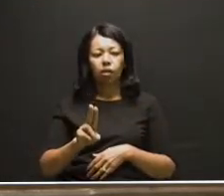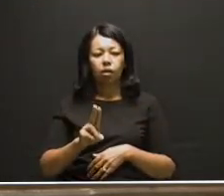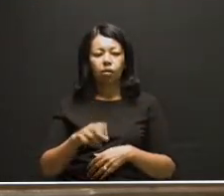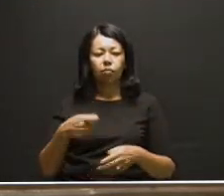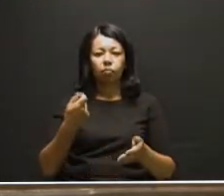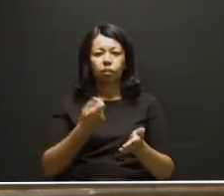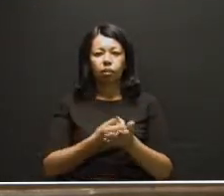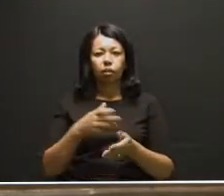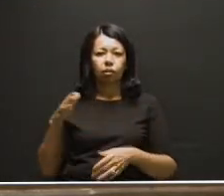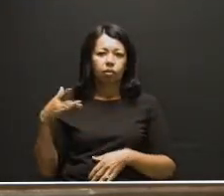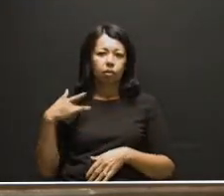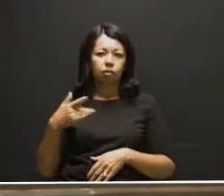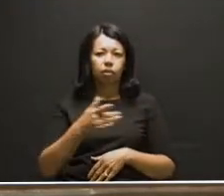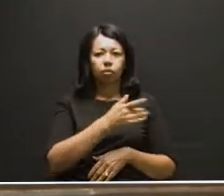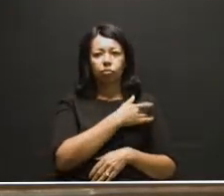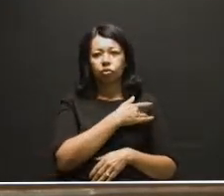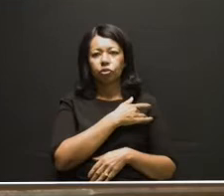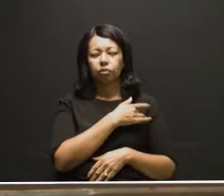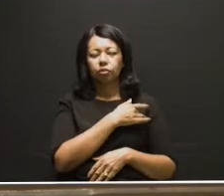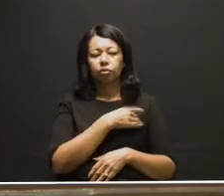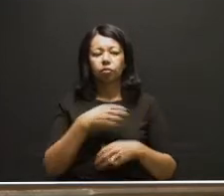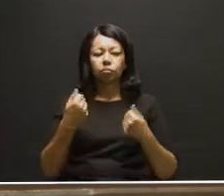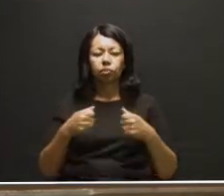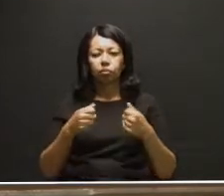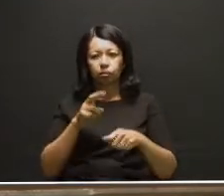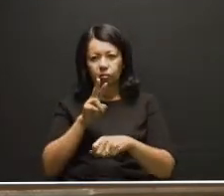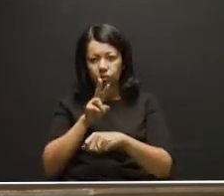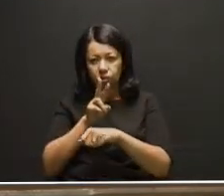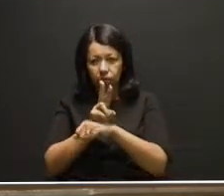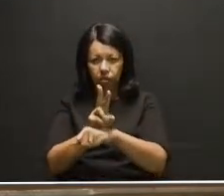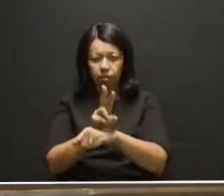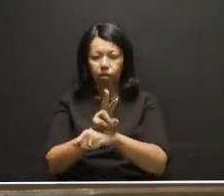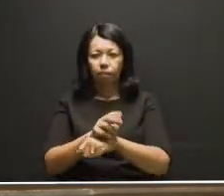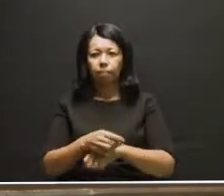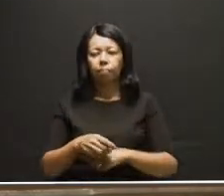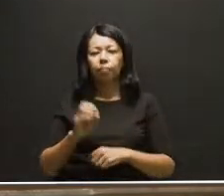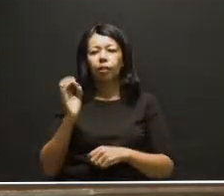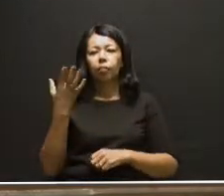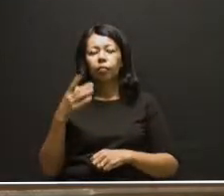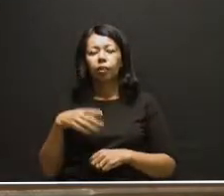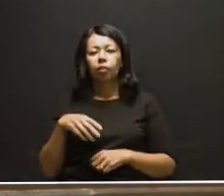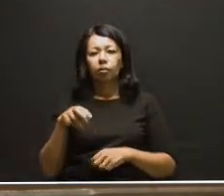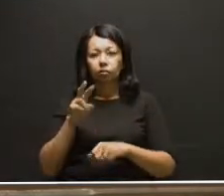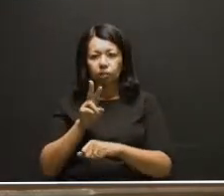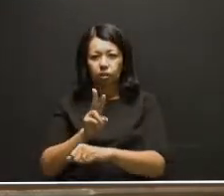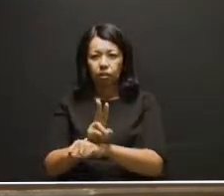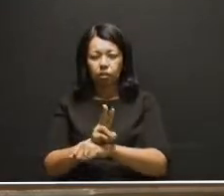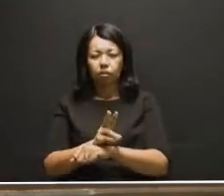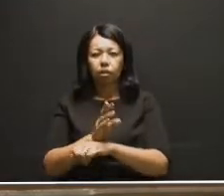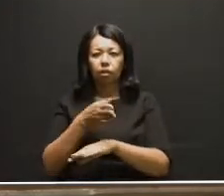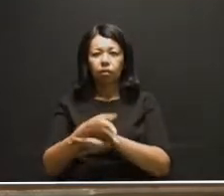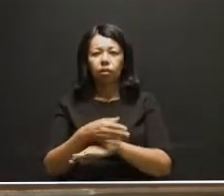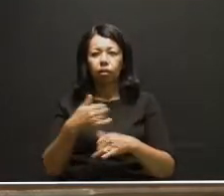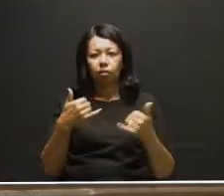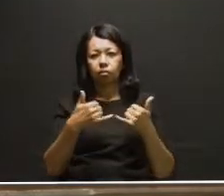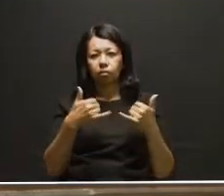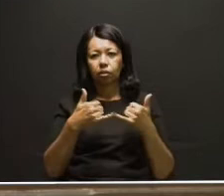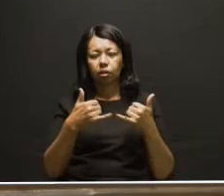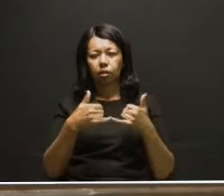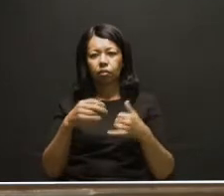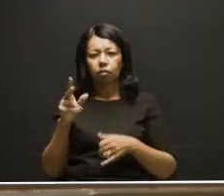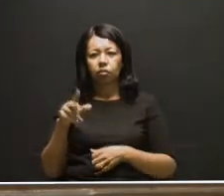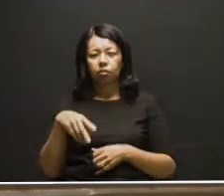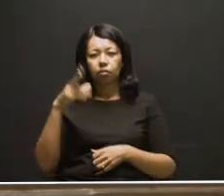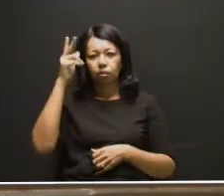da saúde nós temos que fiscalizar acho que o momento a gente fique fiscalizar a gente entrar no site da prefeitura lá